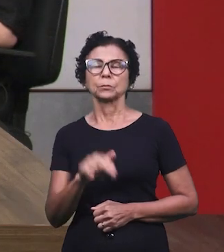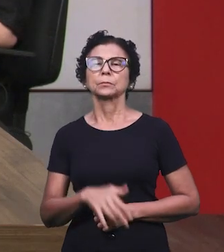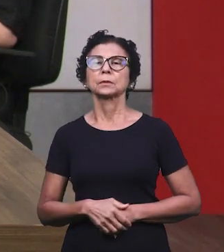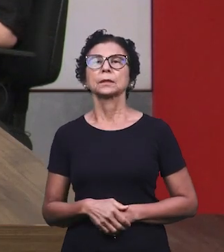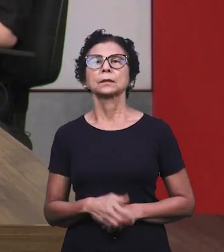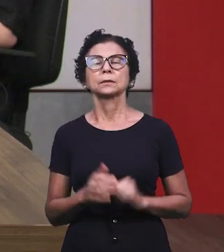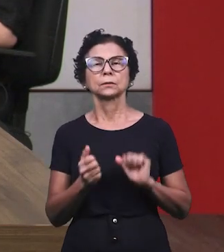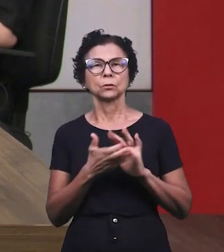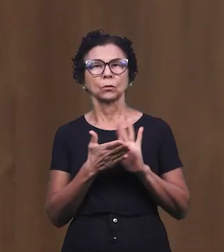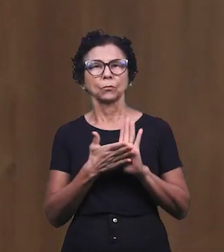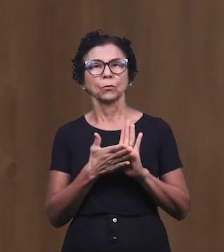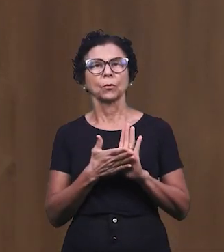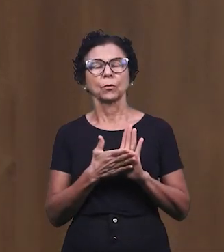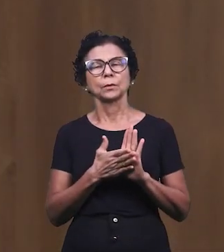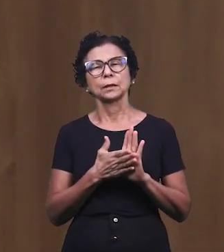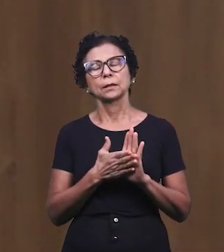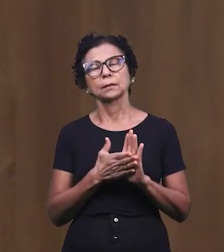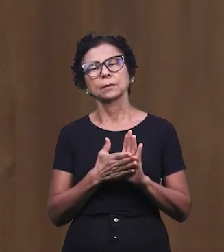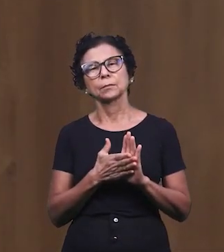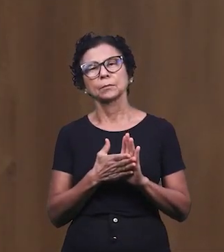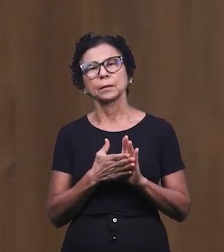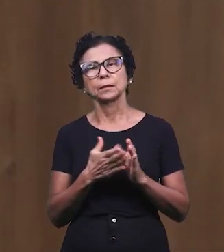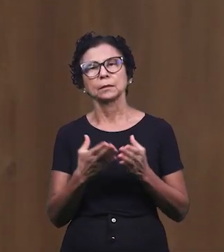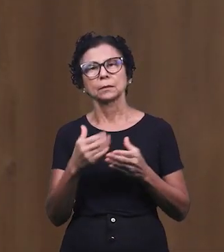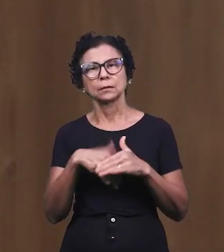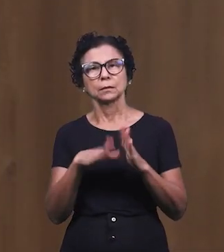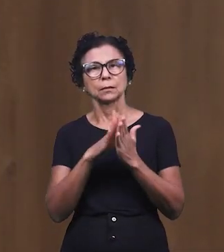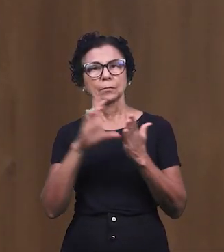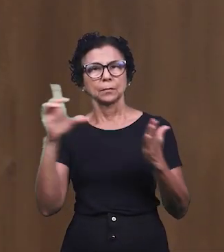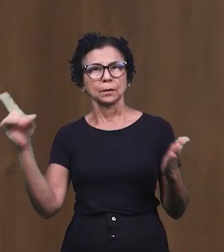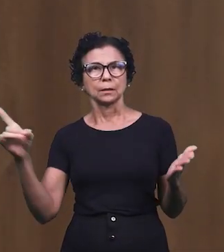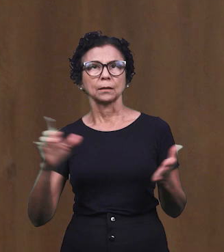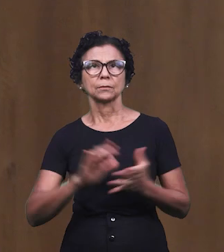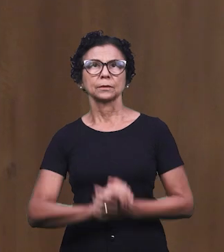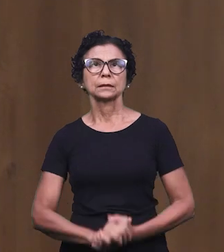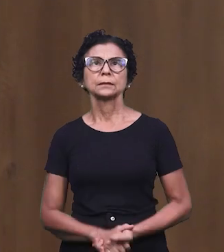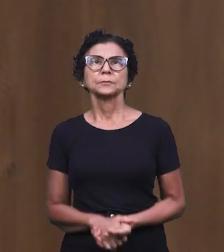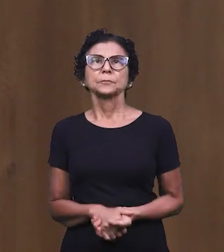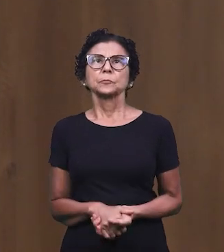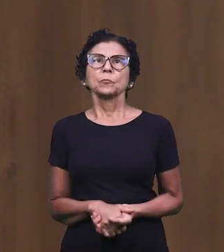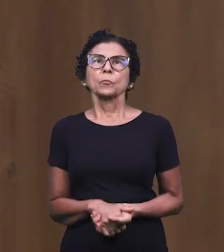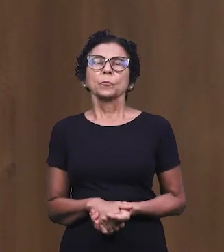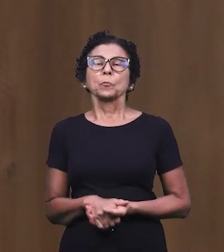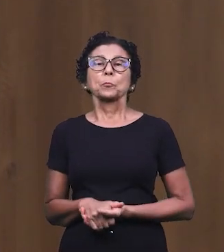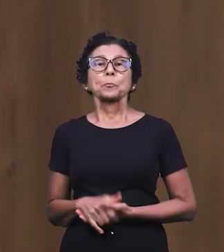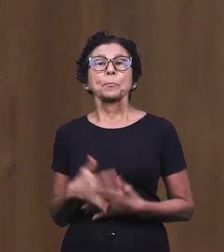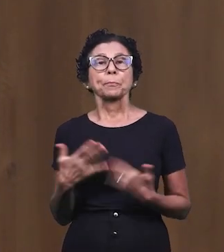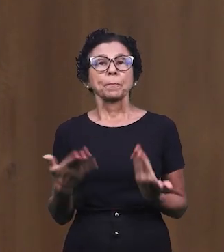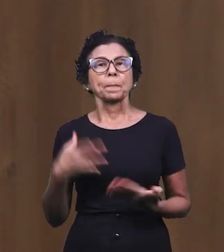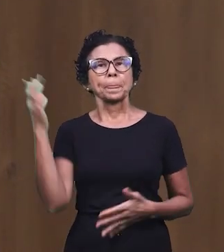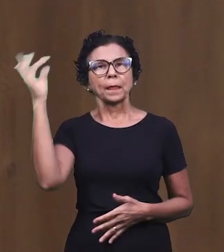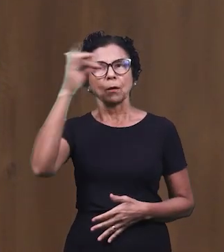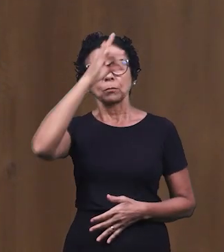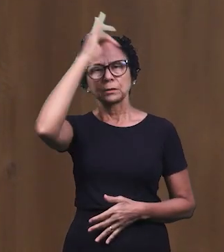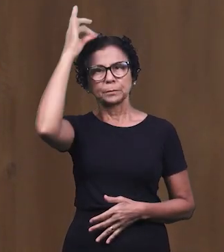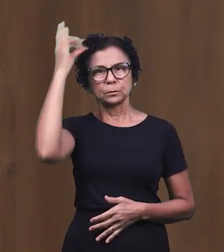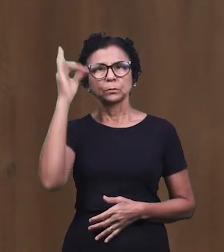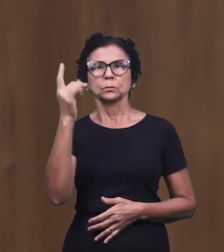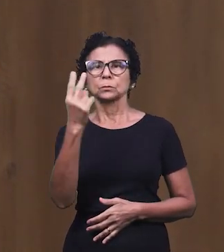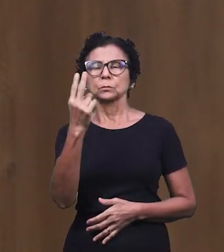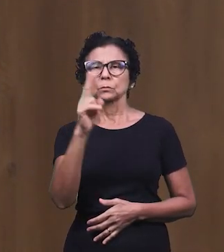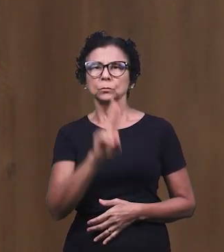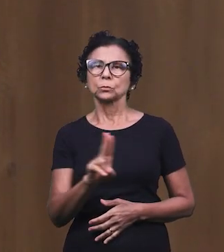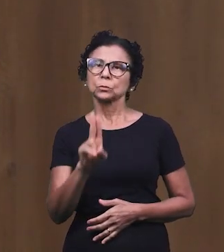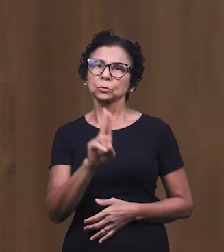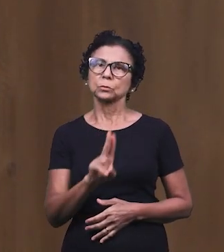porque além da ação do Espírito Santo sobre as nossas vidas, quando estamos interpretando, mas trazer o conhecimento, é igual a palavra fala, em